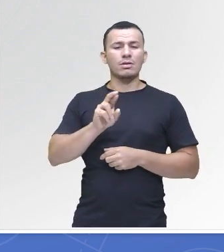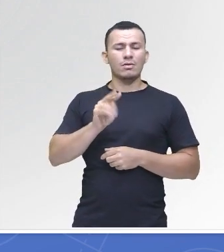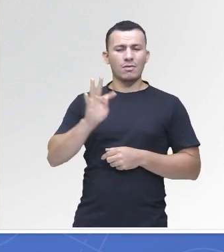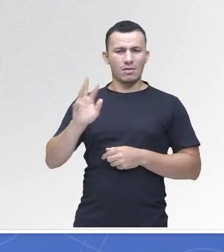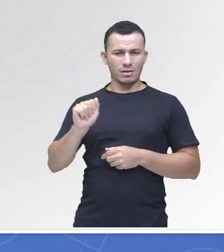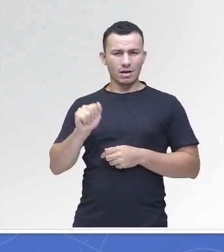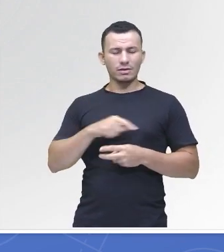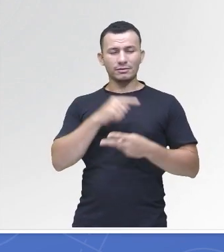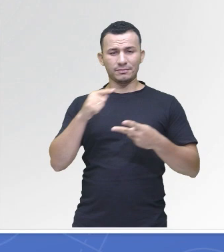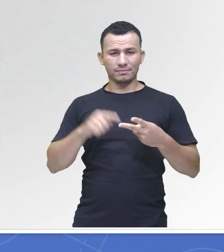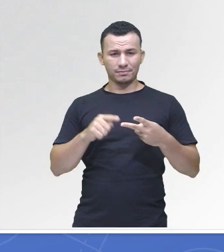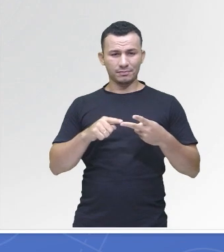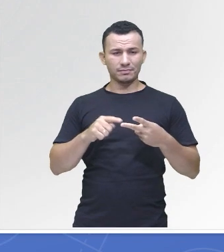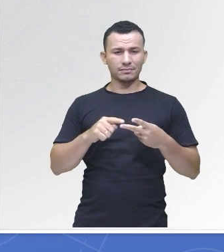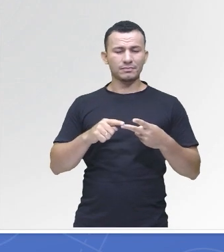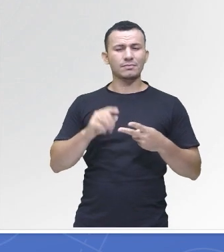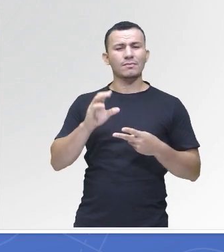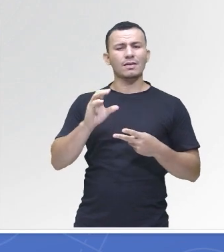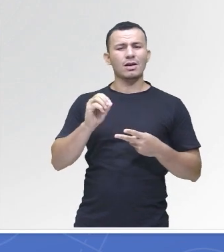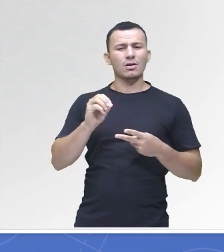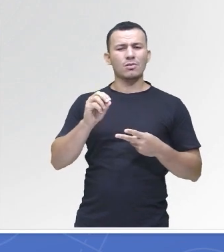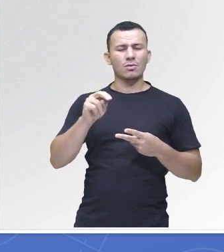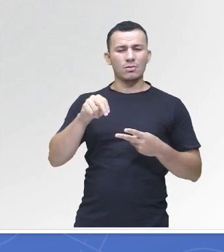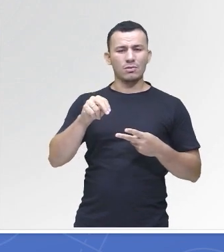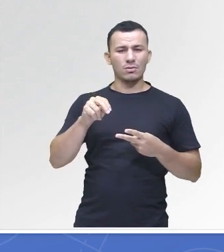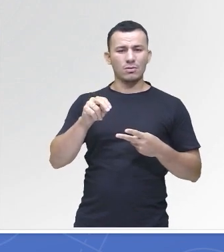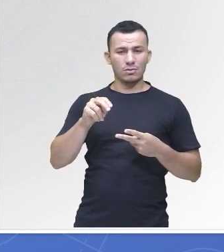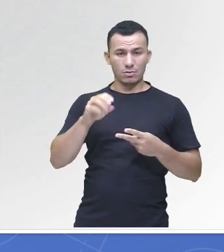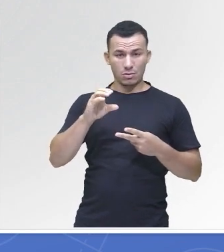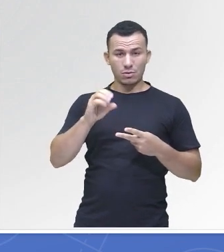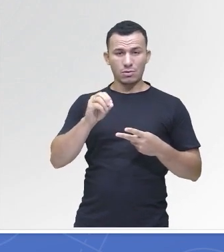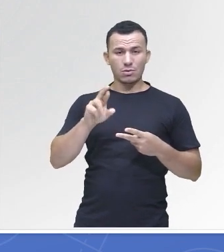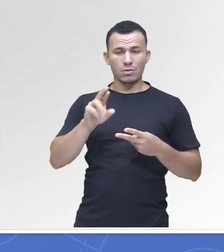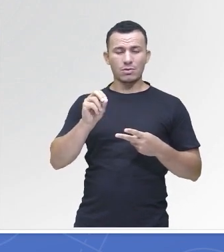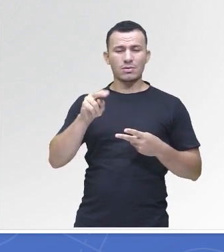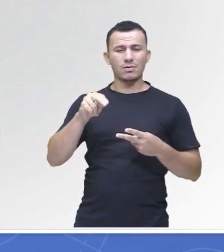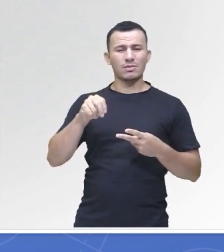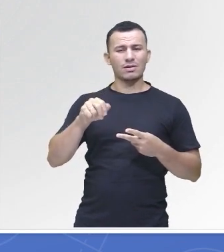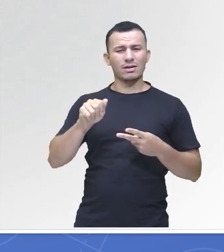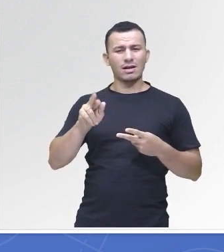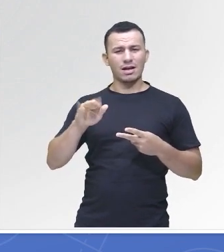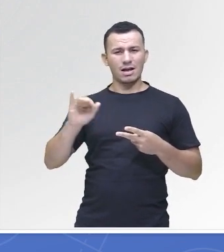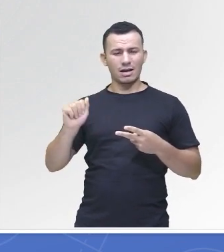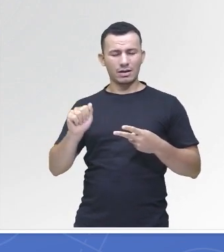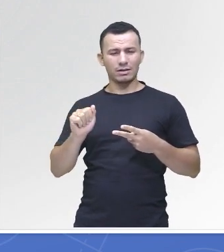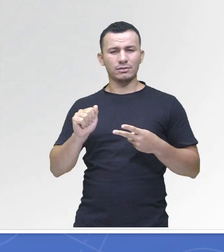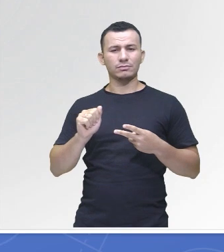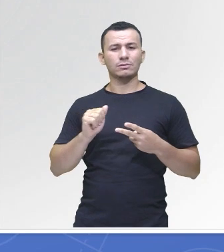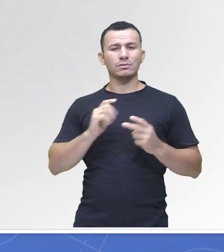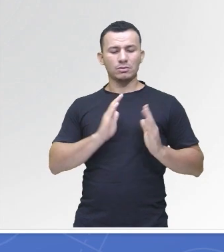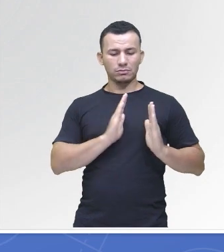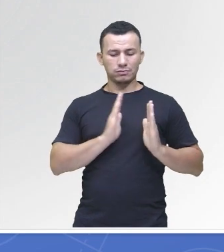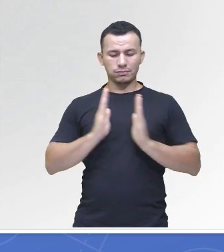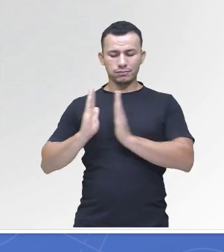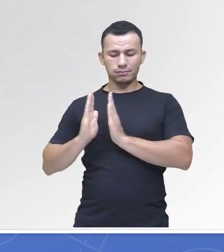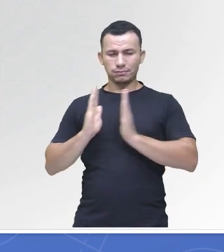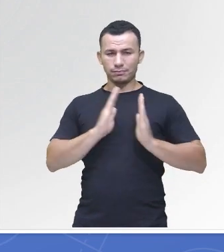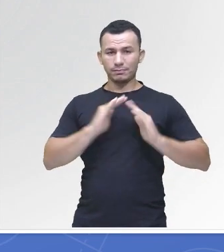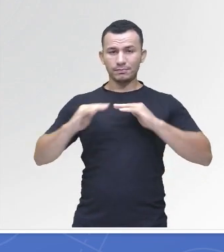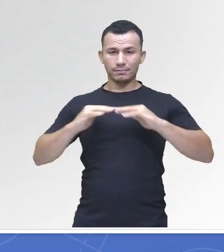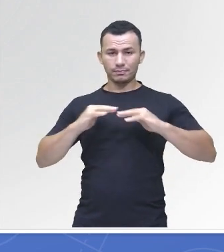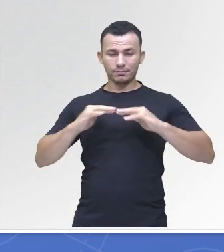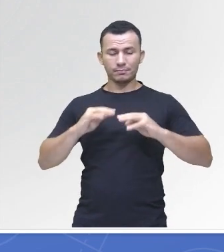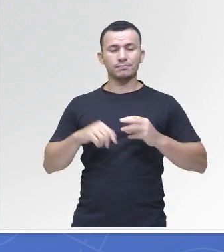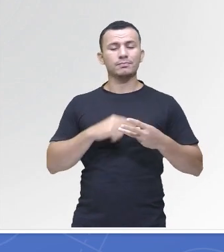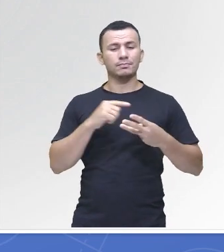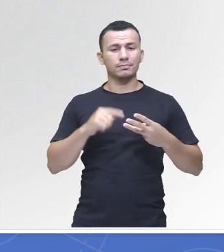gente tem a artéria coronária, que ela forma como se fosse uma coroa, ó, que vai do lado direito para o lado esquerdo. O coração